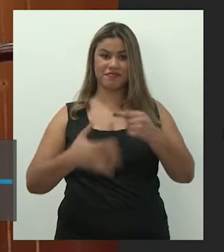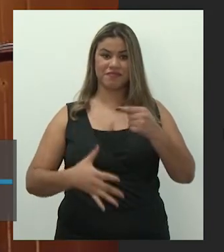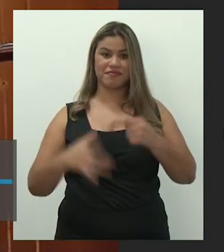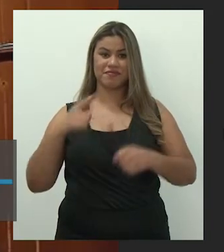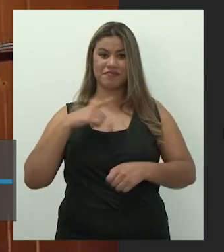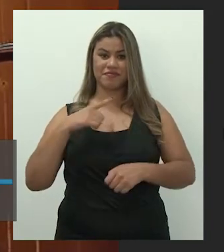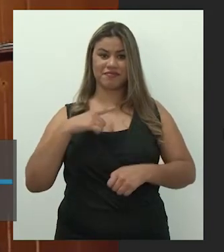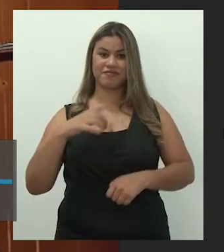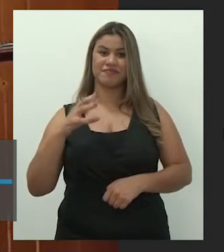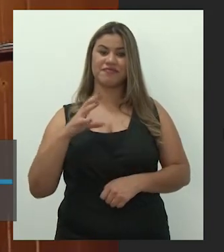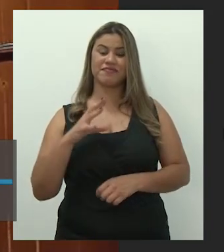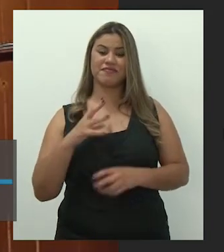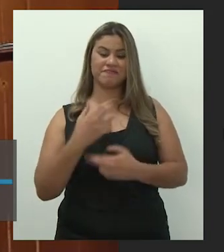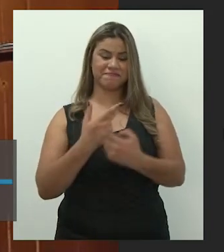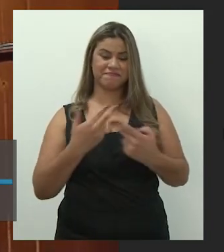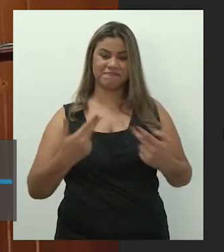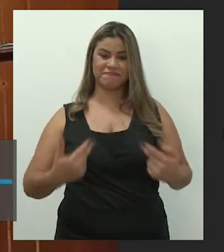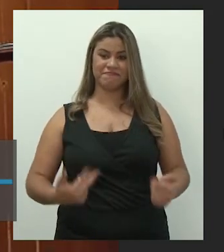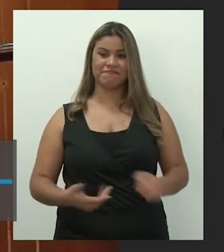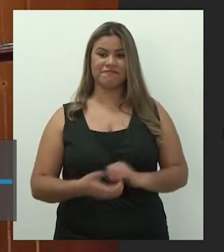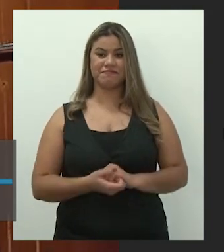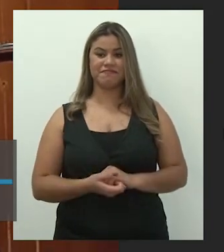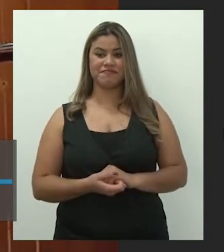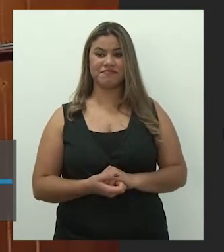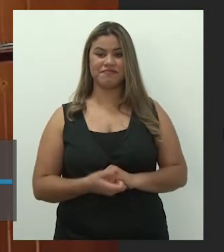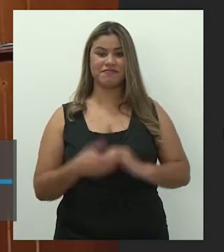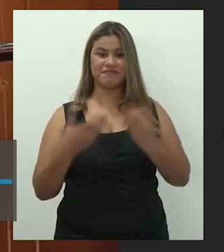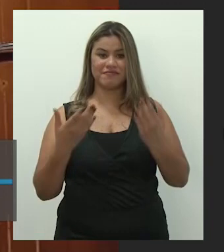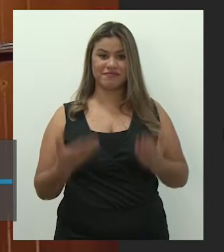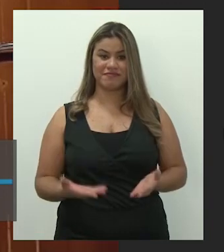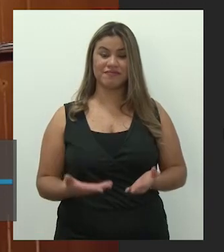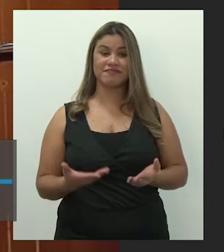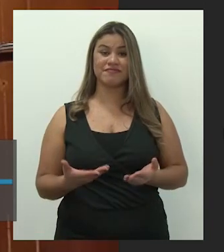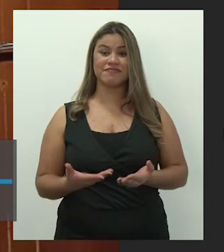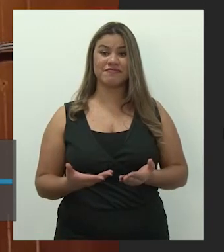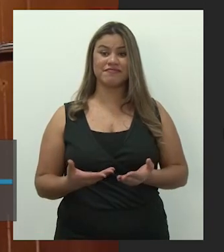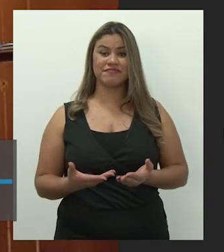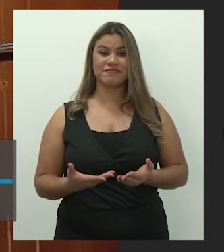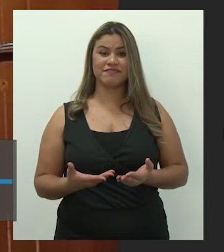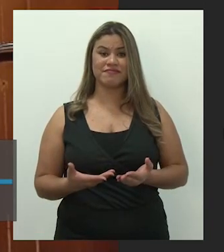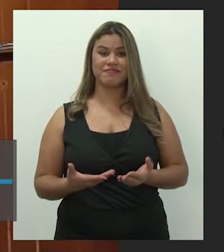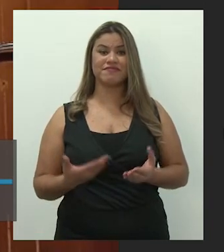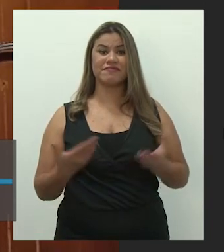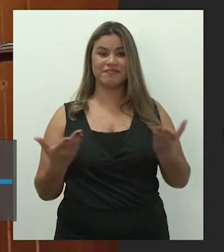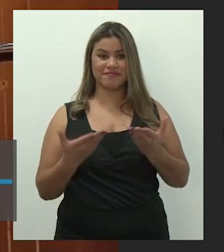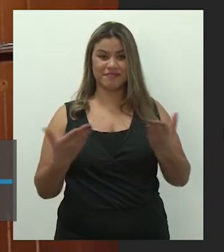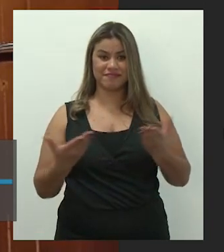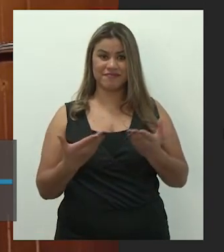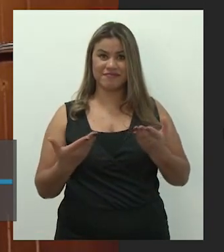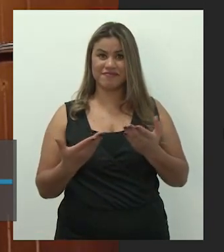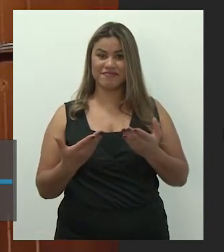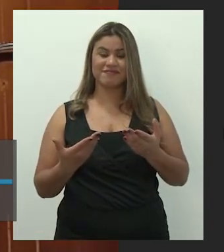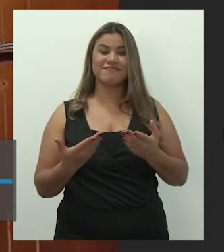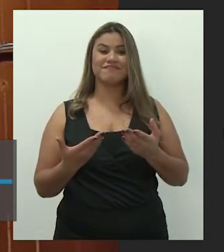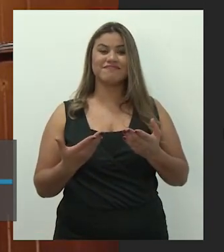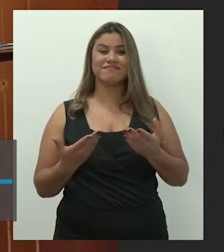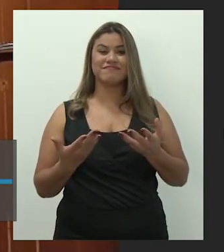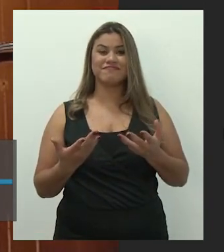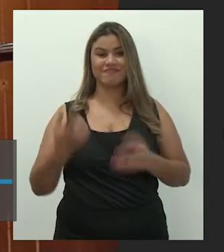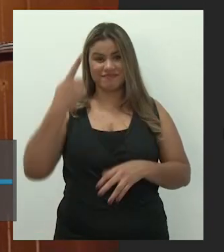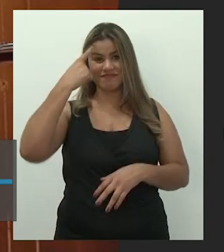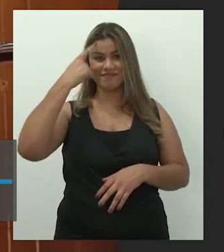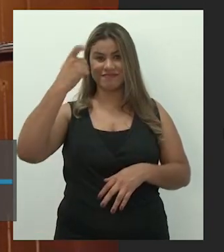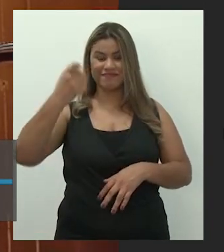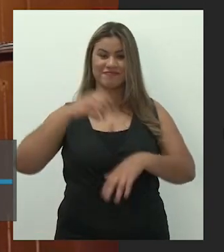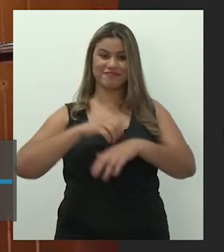vocês vão encontrar bastante coisa. E aí, gente, com essa mensagem, assim, com essa ideia